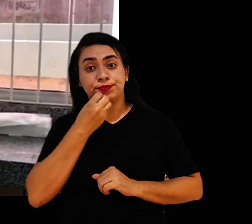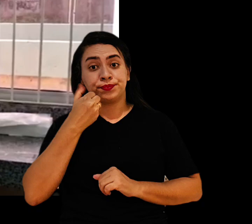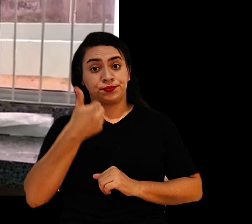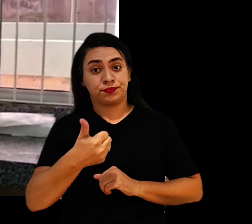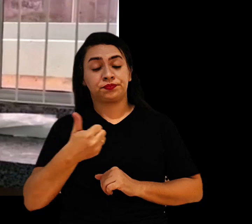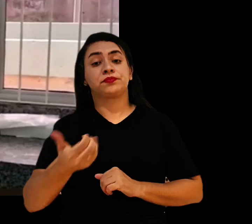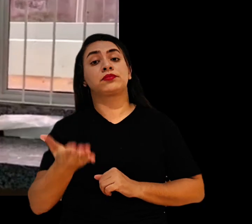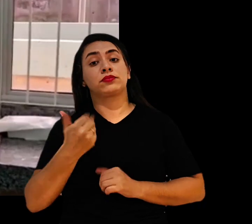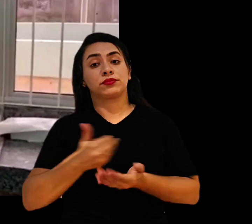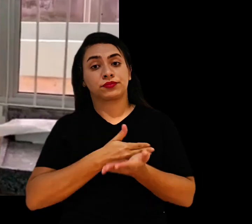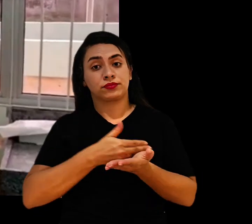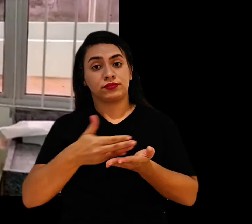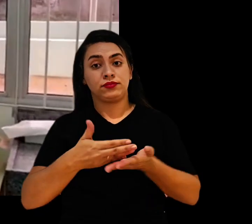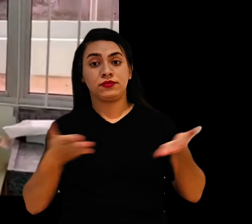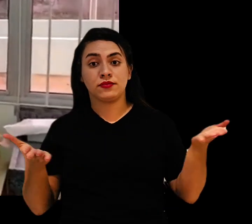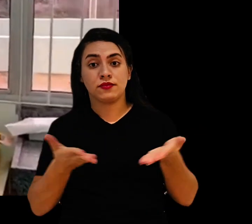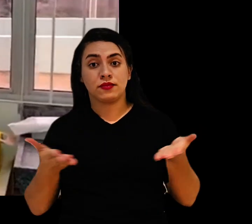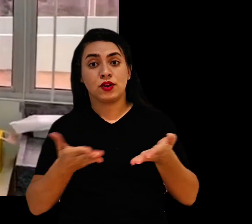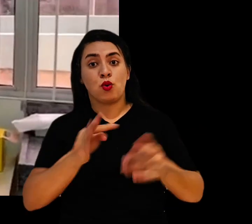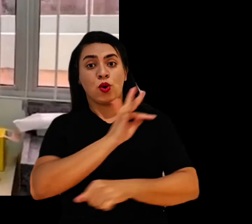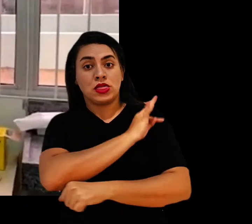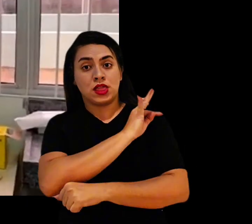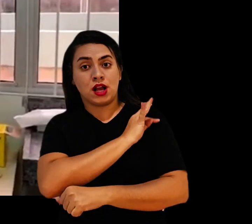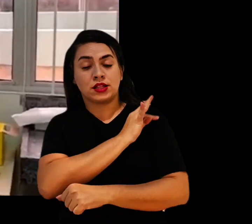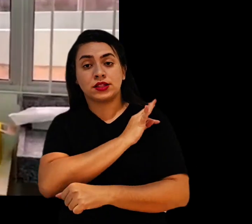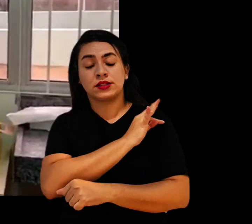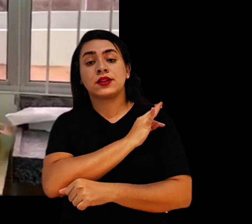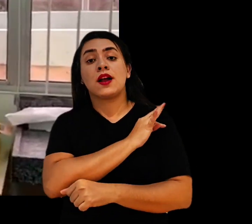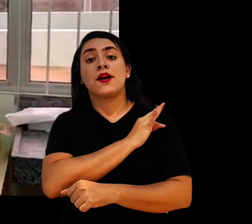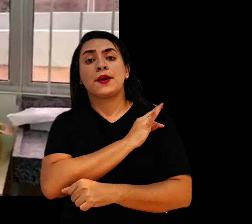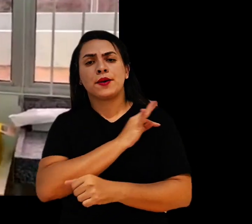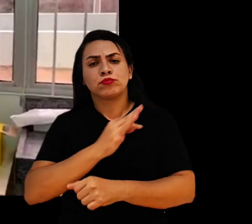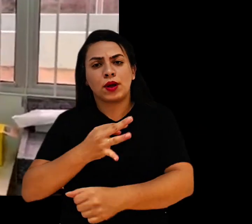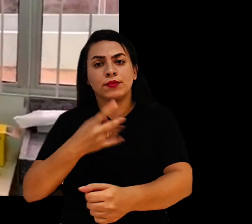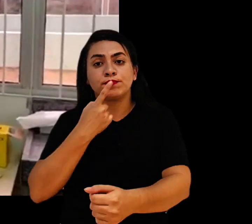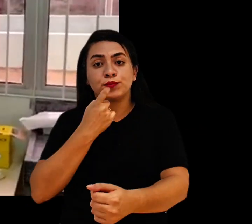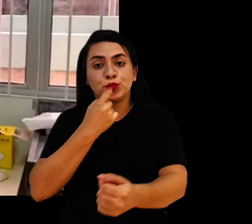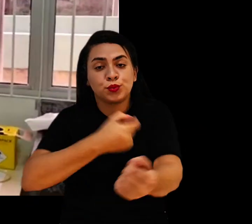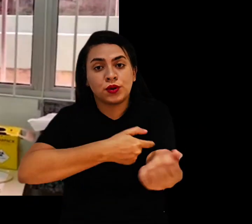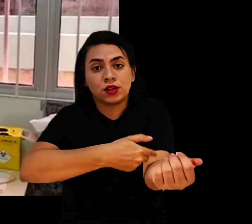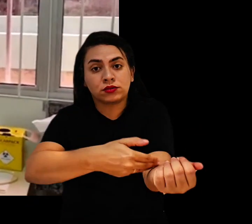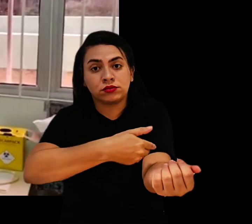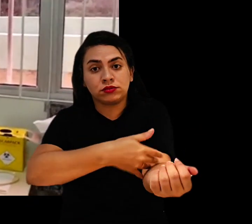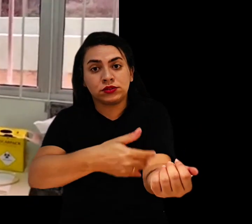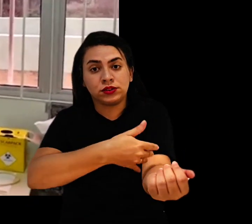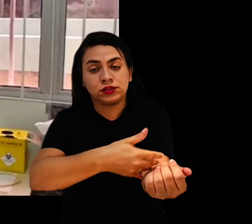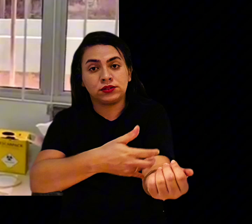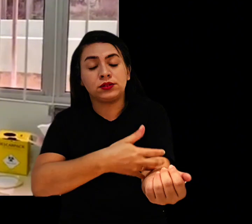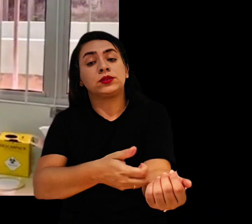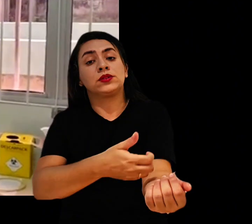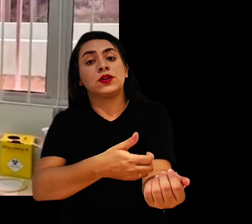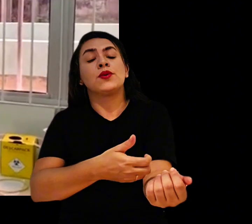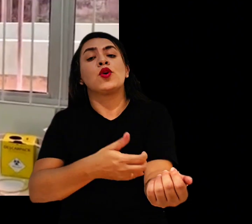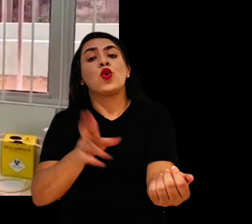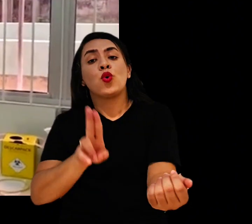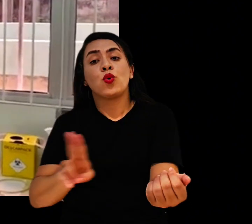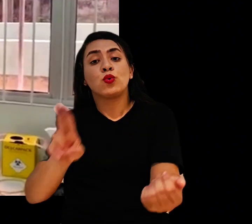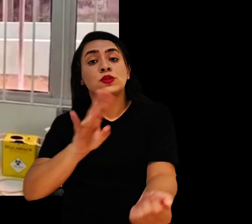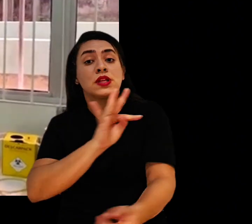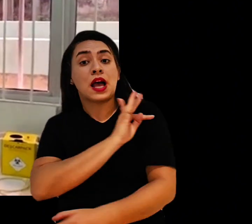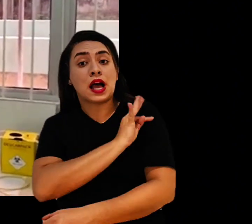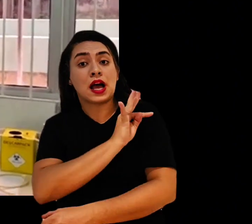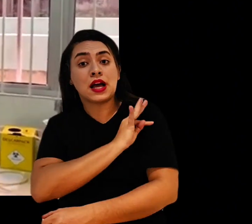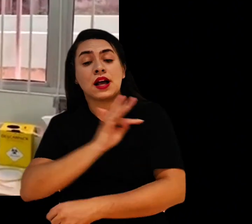Olá pessoal, tudo bem? A gente vai começar aqui agora então fazendo a técnica de coleta de sangue,